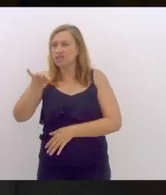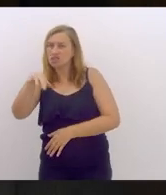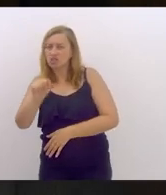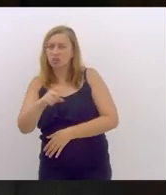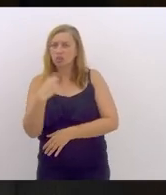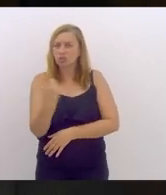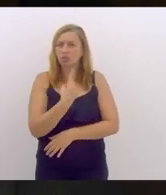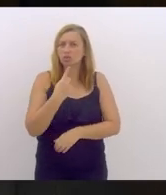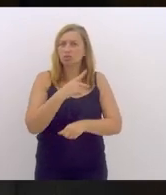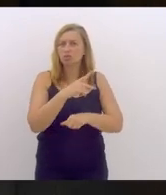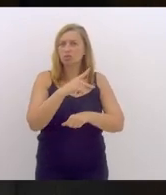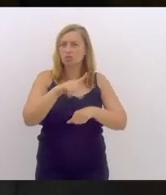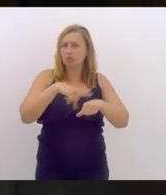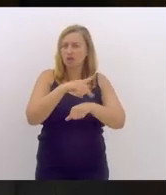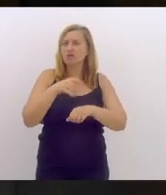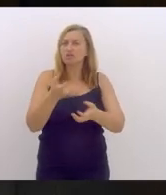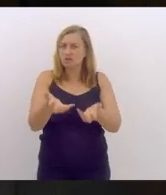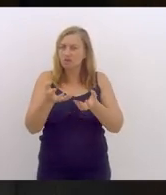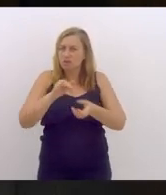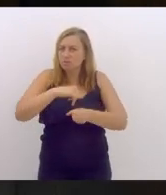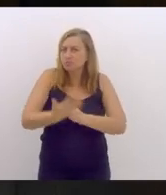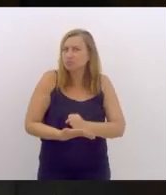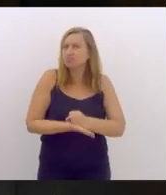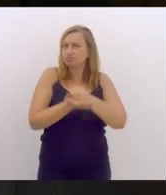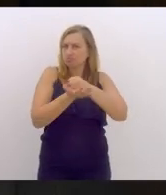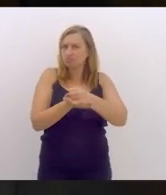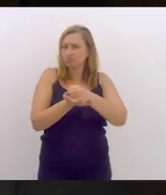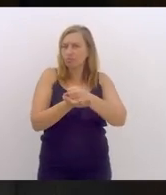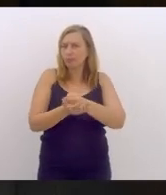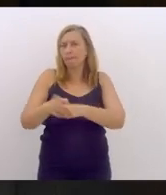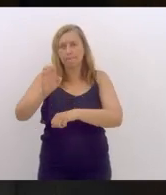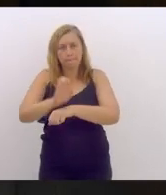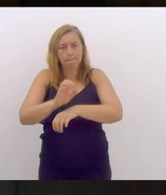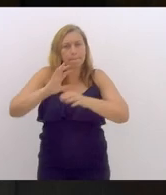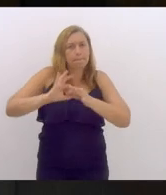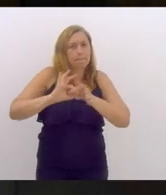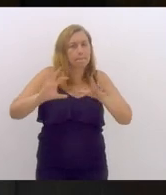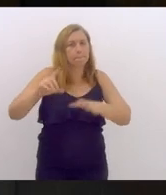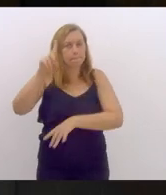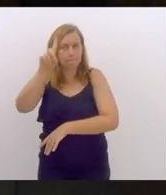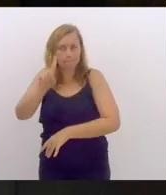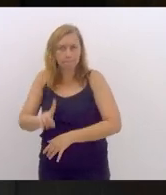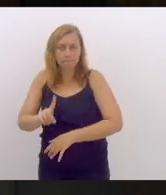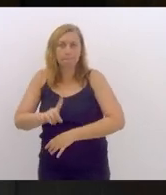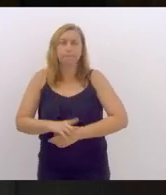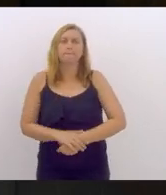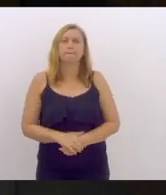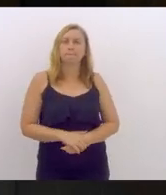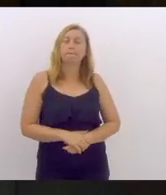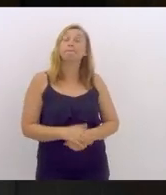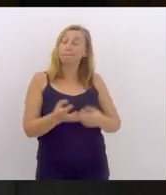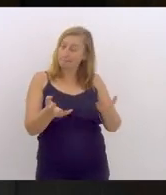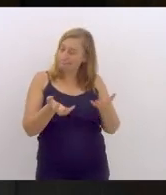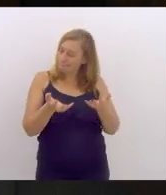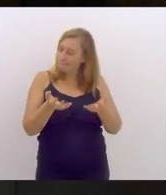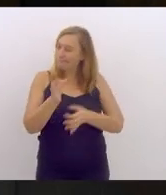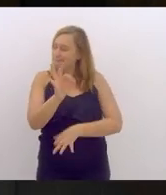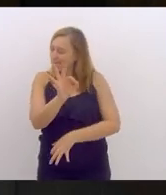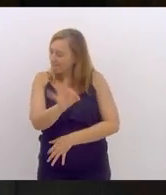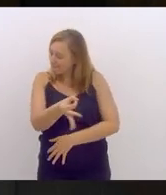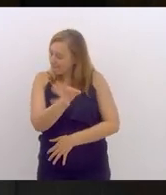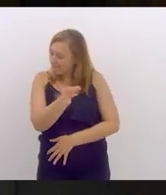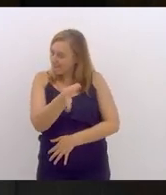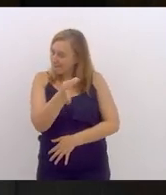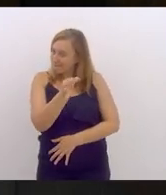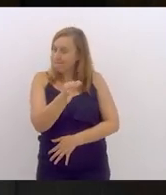que queiram sustentar o estado democrático de direito e queiram de fato